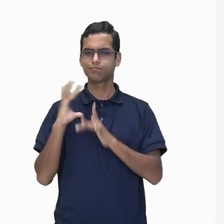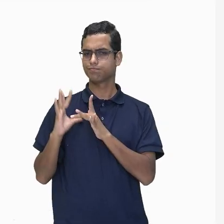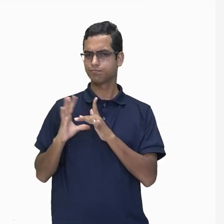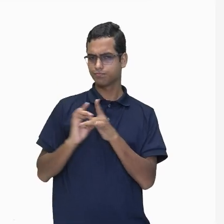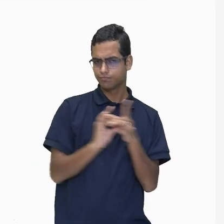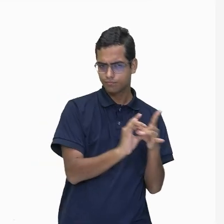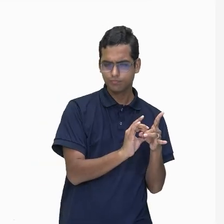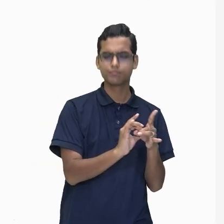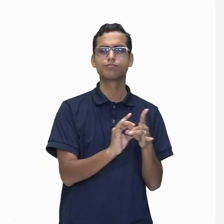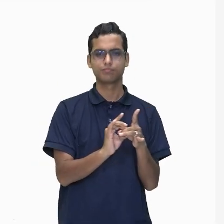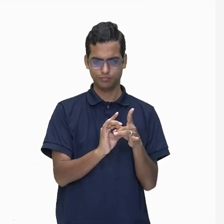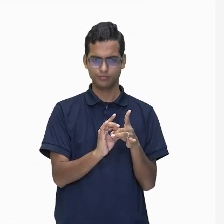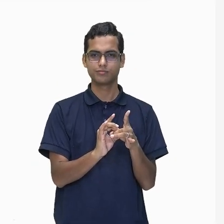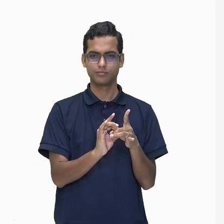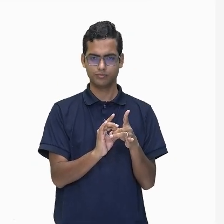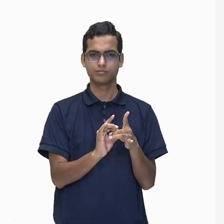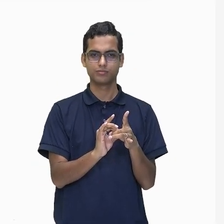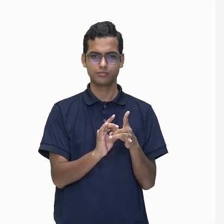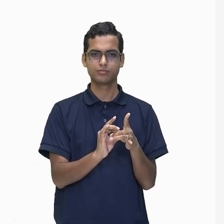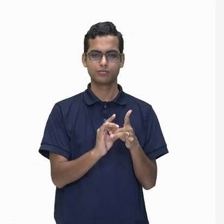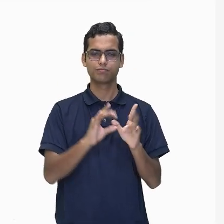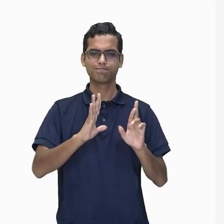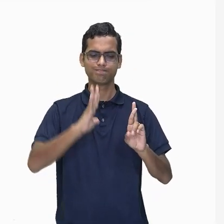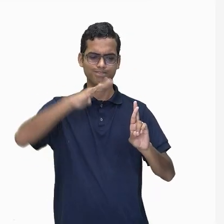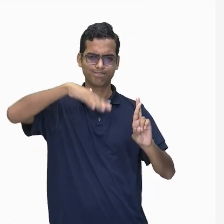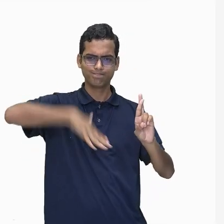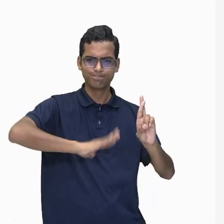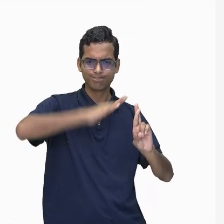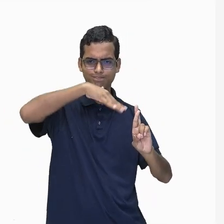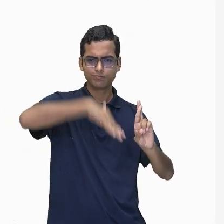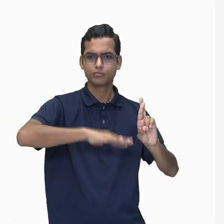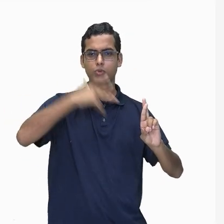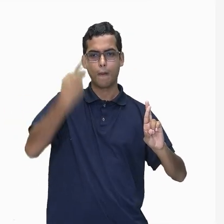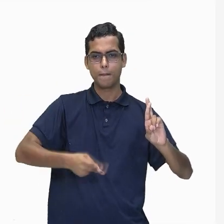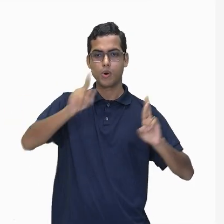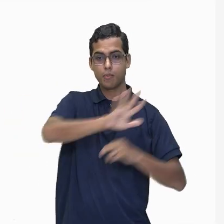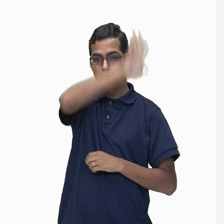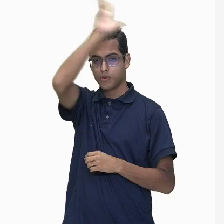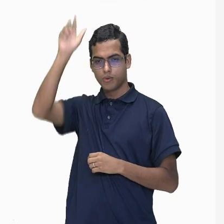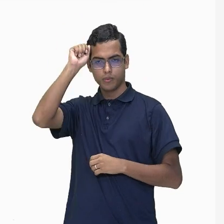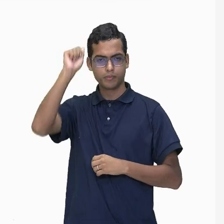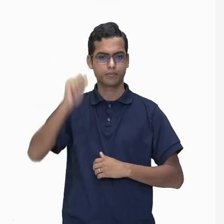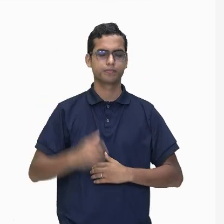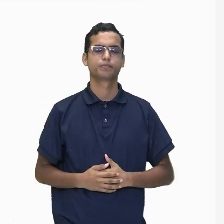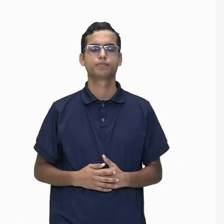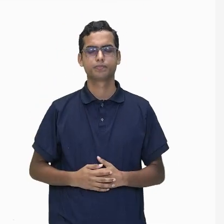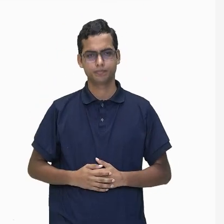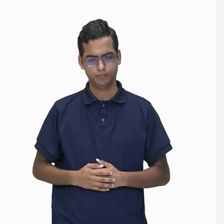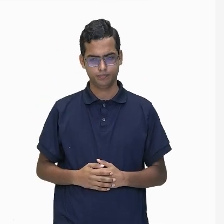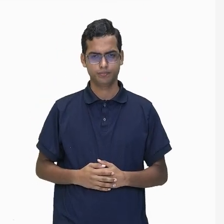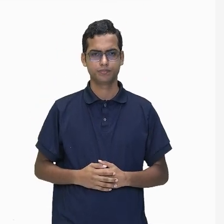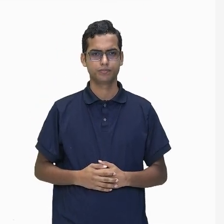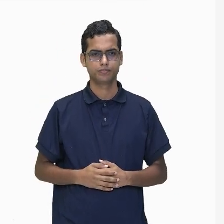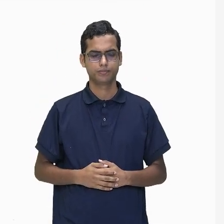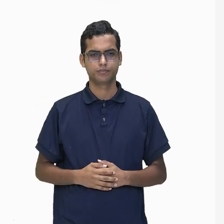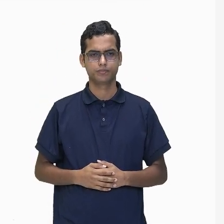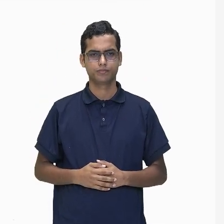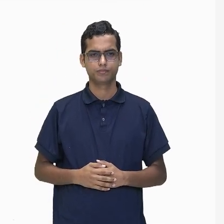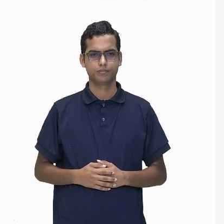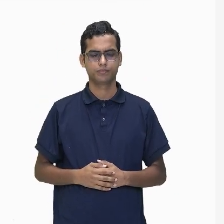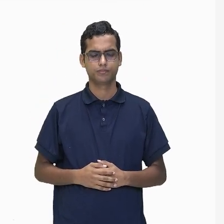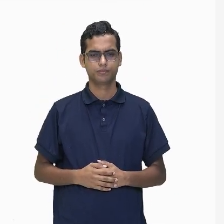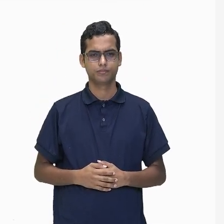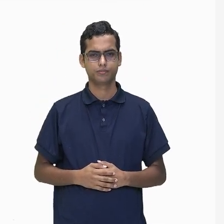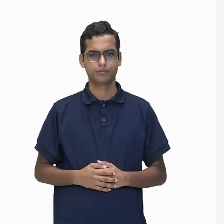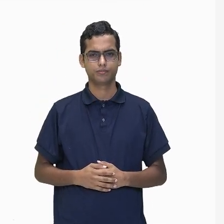contexto rural, ribeirinho, amazônico. Então, por mais que essa imagem ela mostre aí,